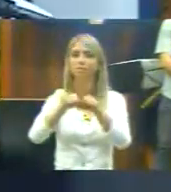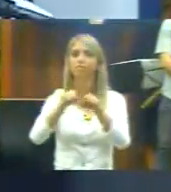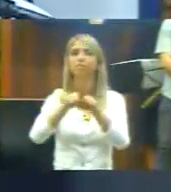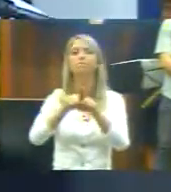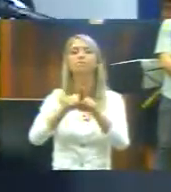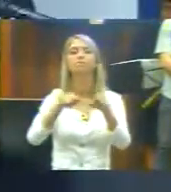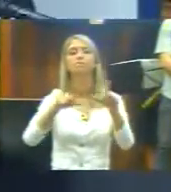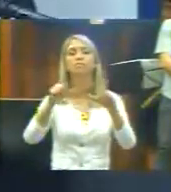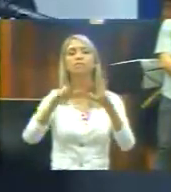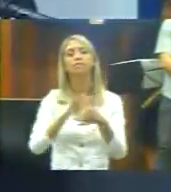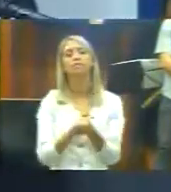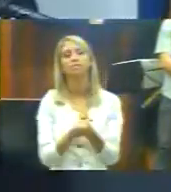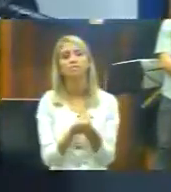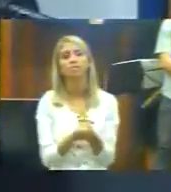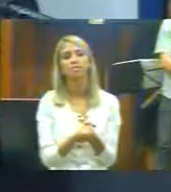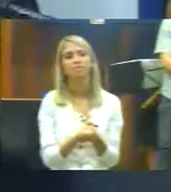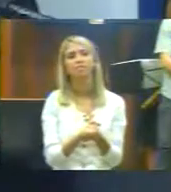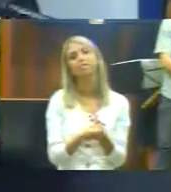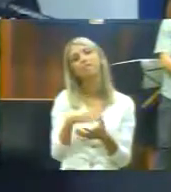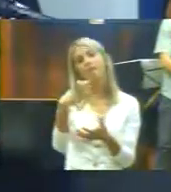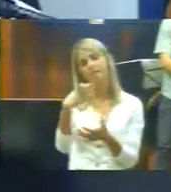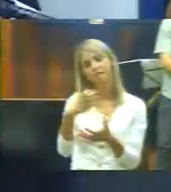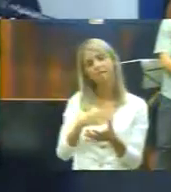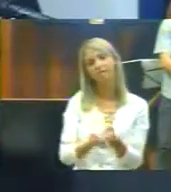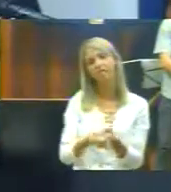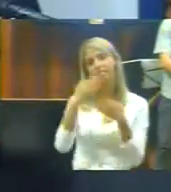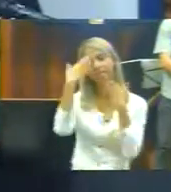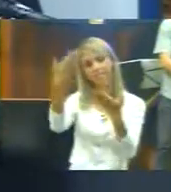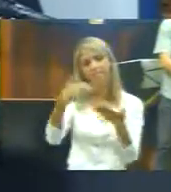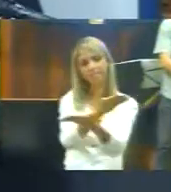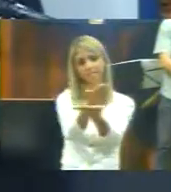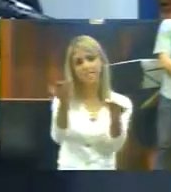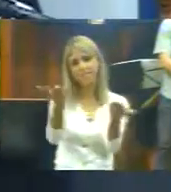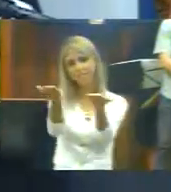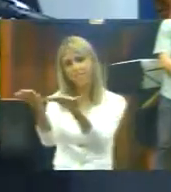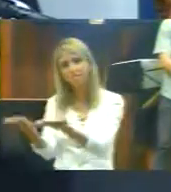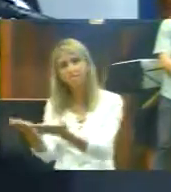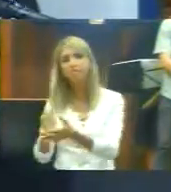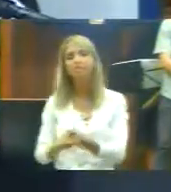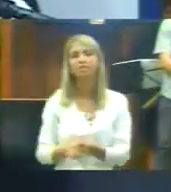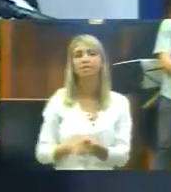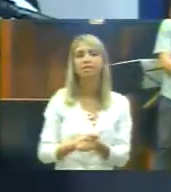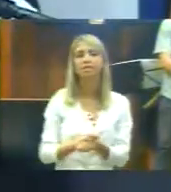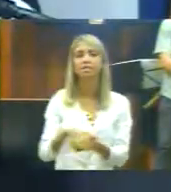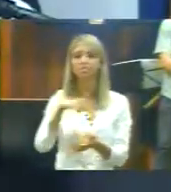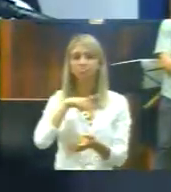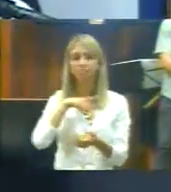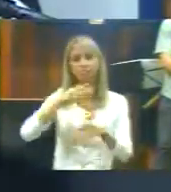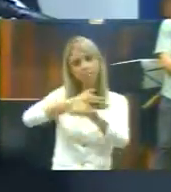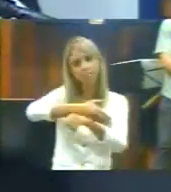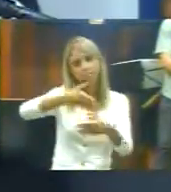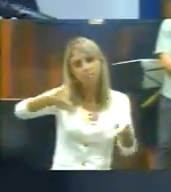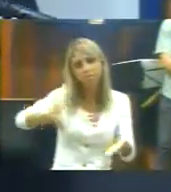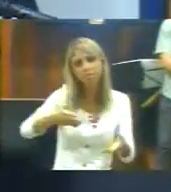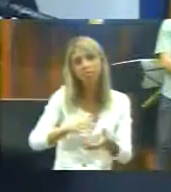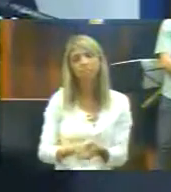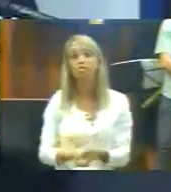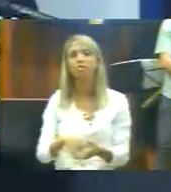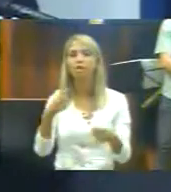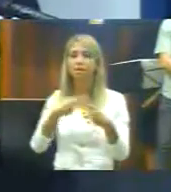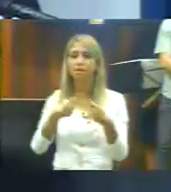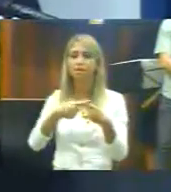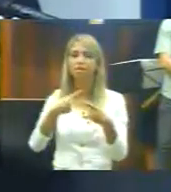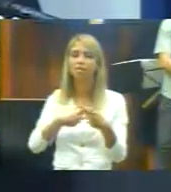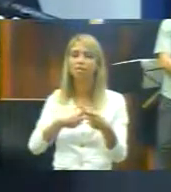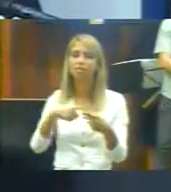que estão sendo transmitidos. Queria agradecer a todos vocês pela presença, de agraciar a nós com a presença de vocês, por ter tirado um tempo